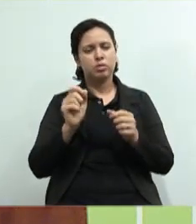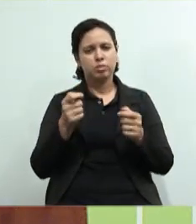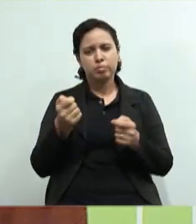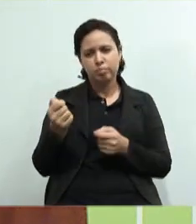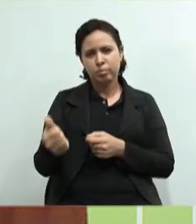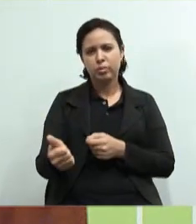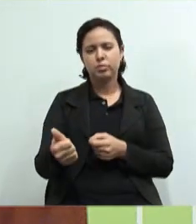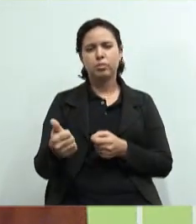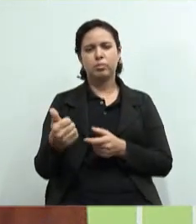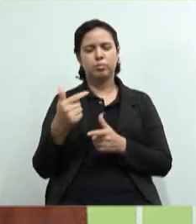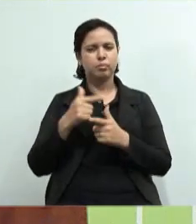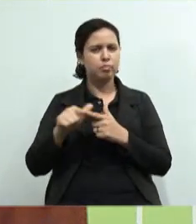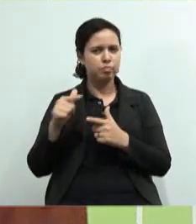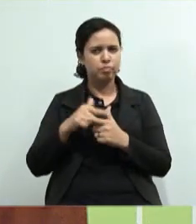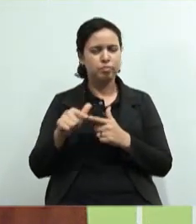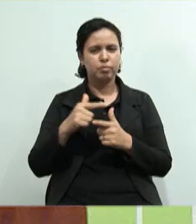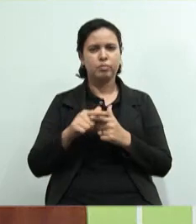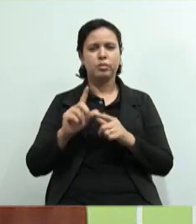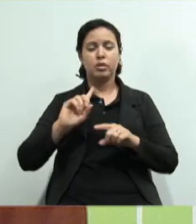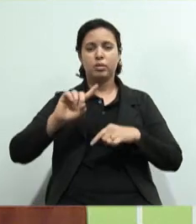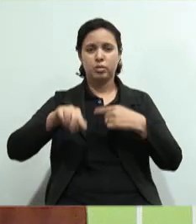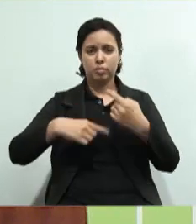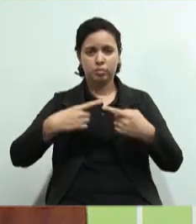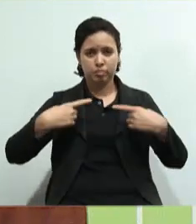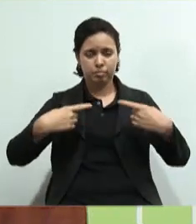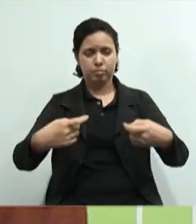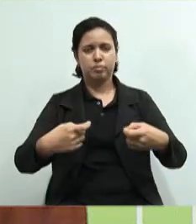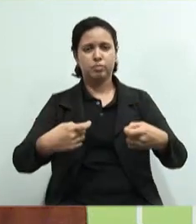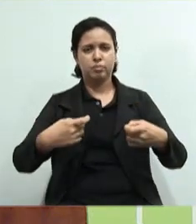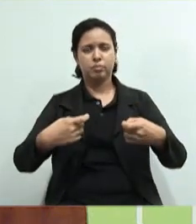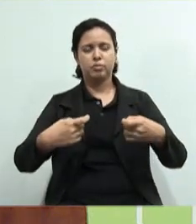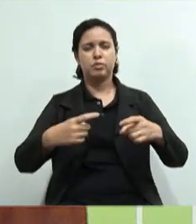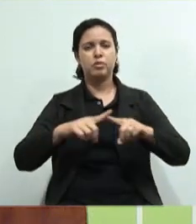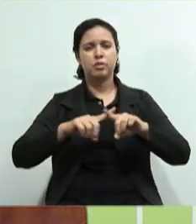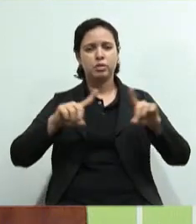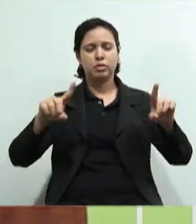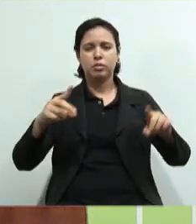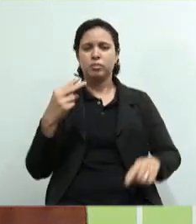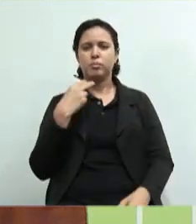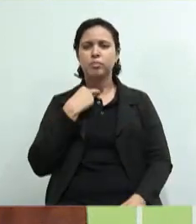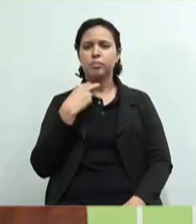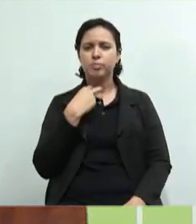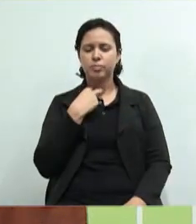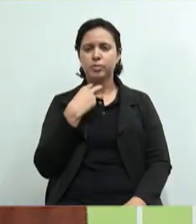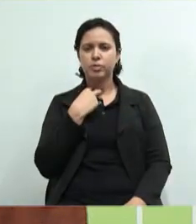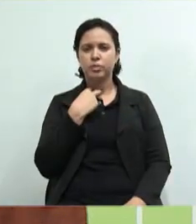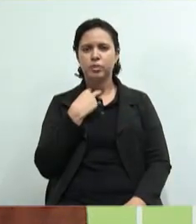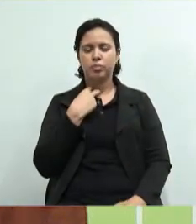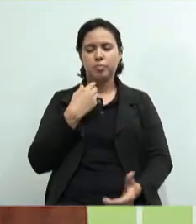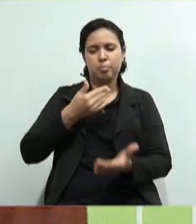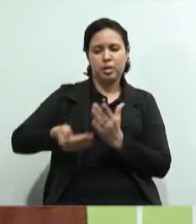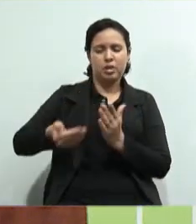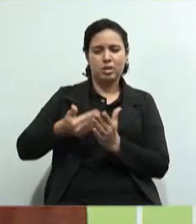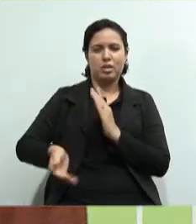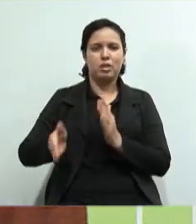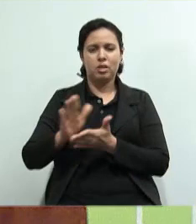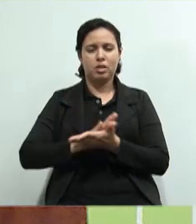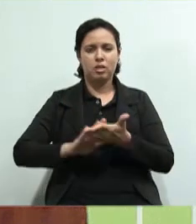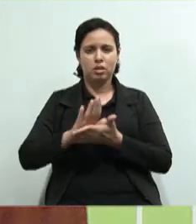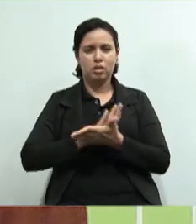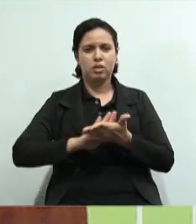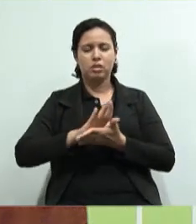muito prejudicado depois da guerra. Então, não se podia desperdiçar nada, não